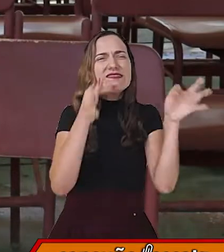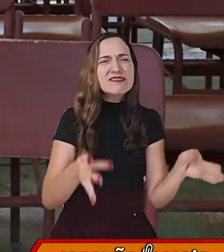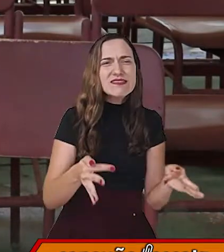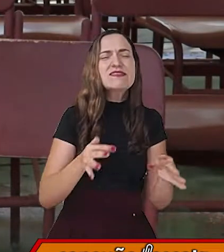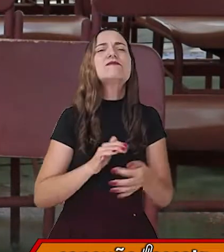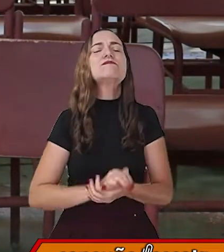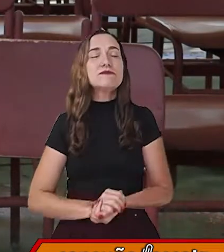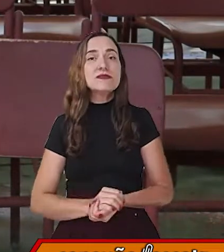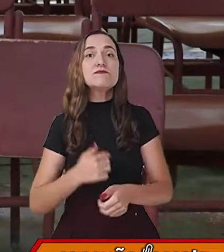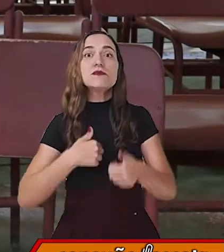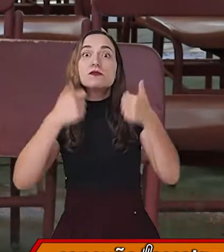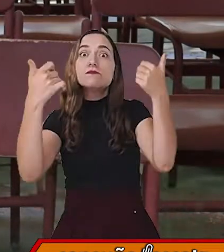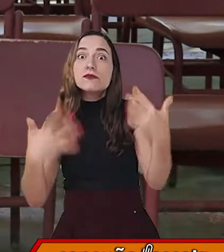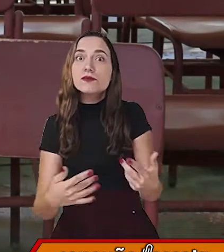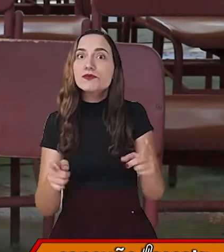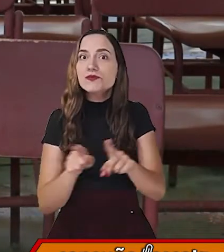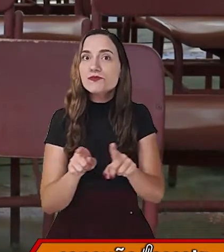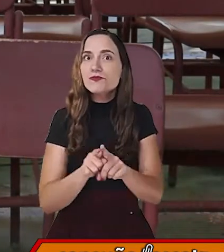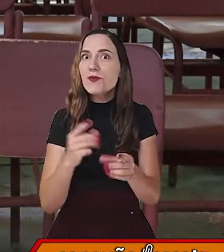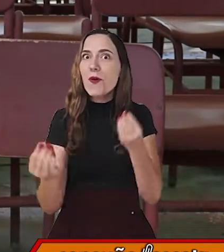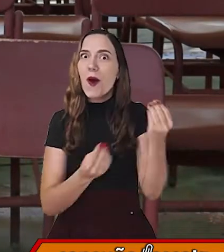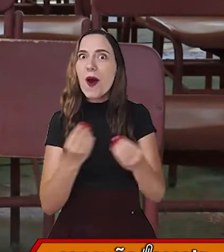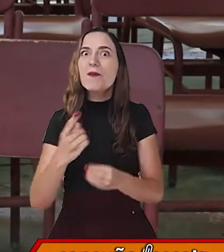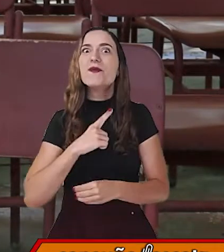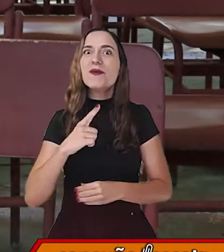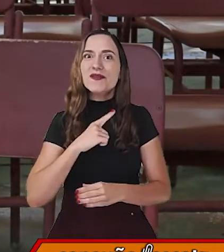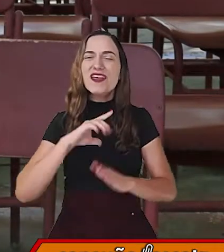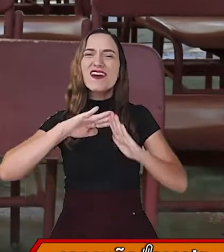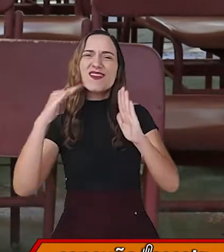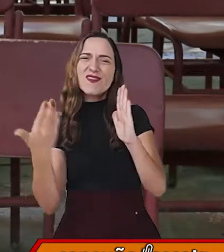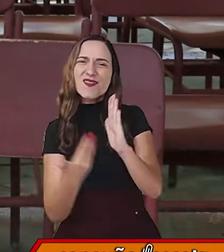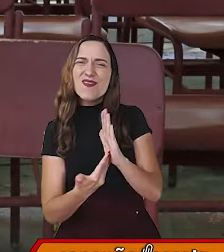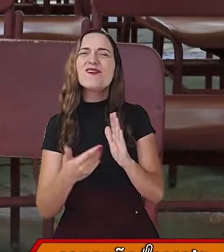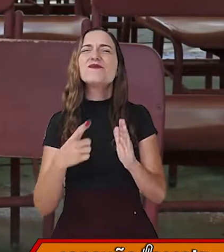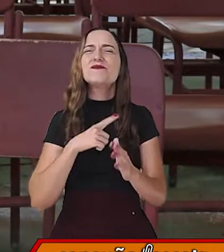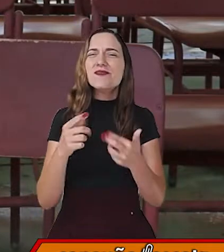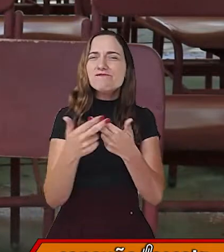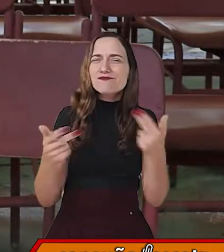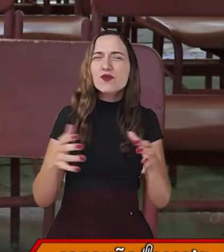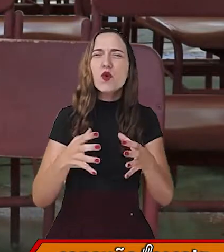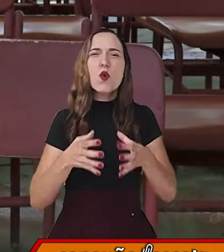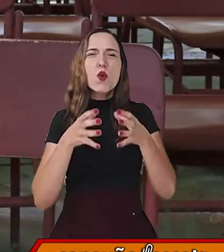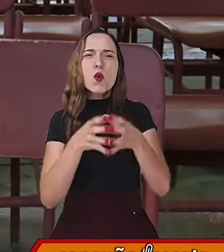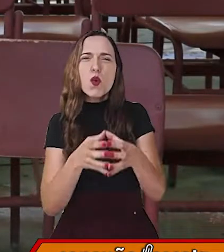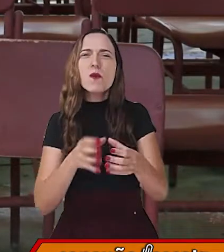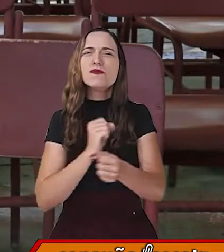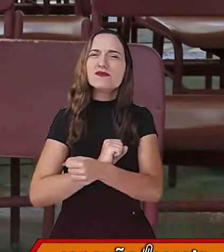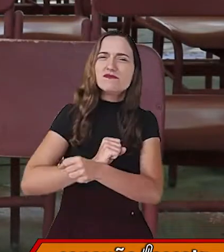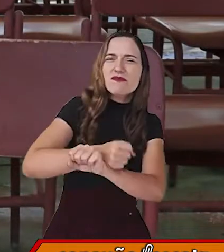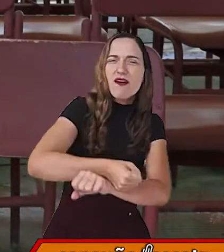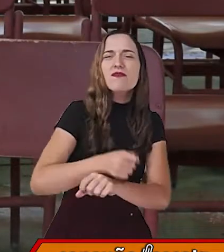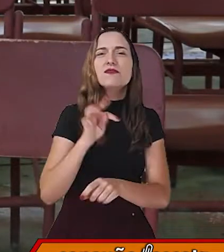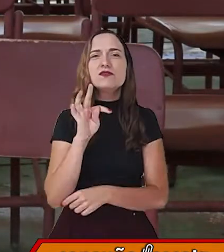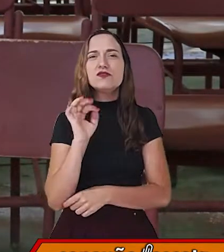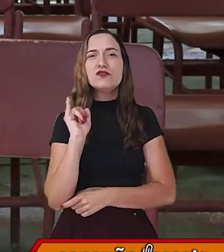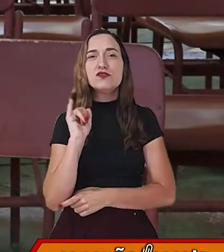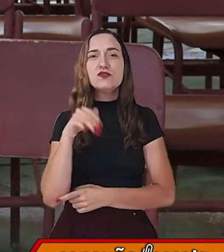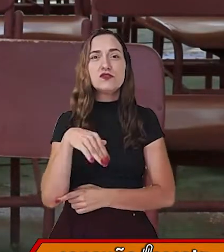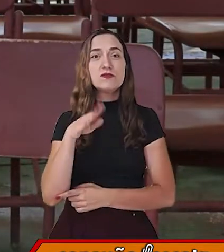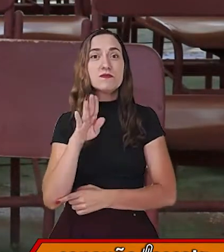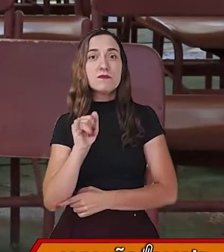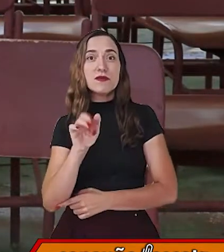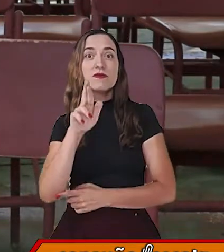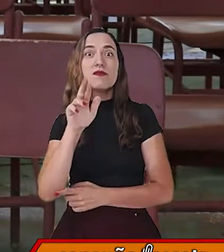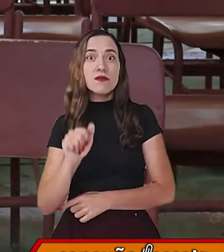as casas simples. Falamos ainda sobre o quilombo, falamos ainda sobre a tribo dos Timbira,